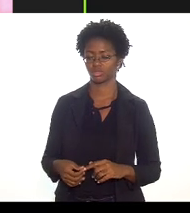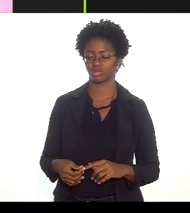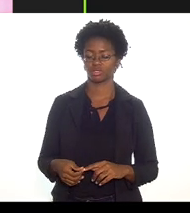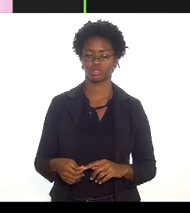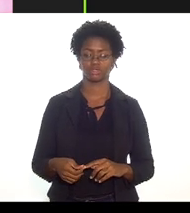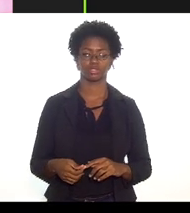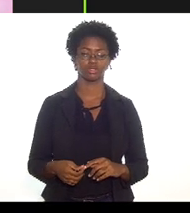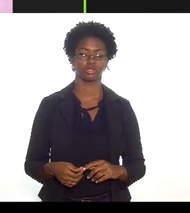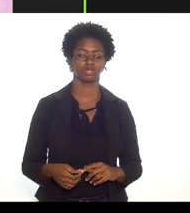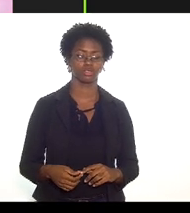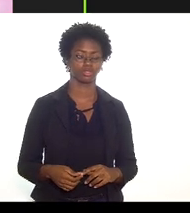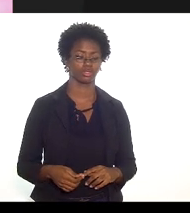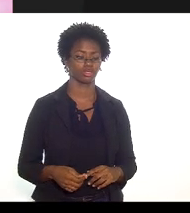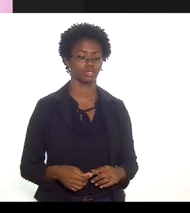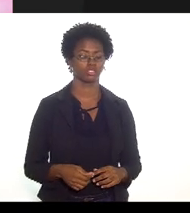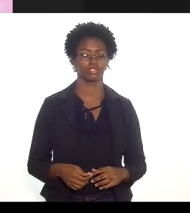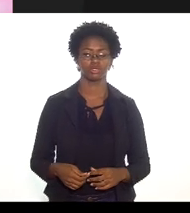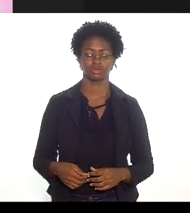equipe falar um pouquinho.